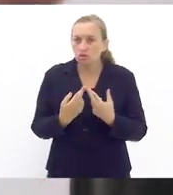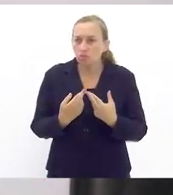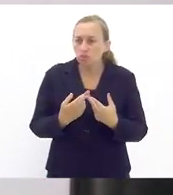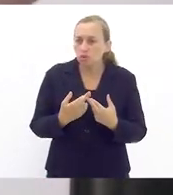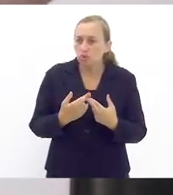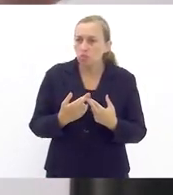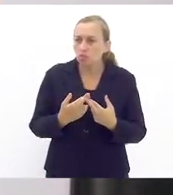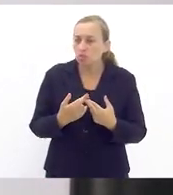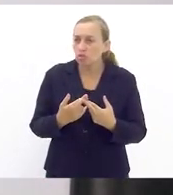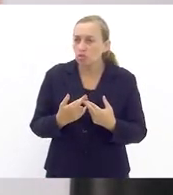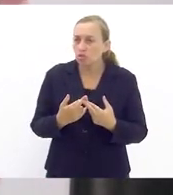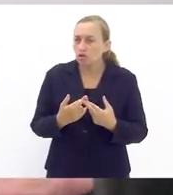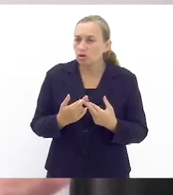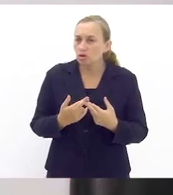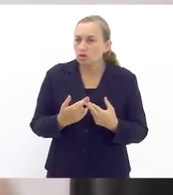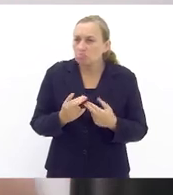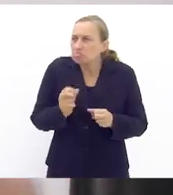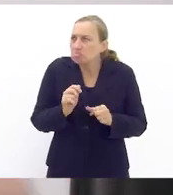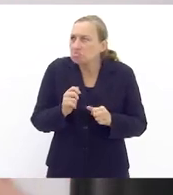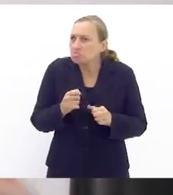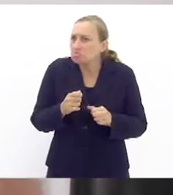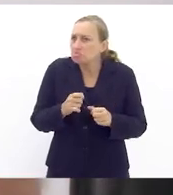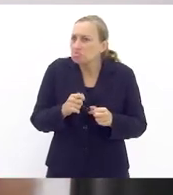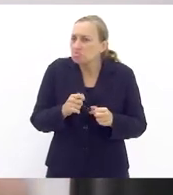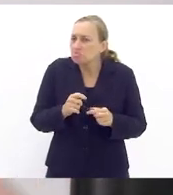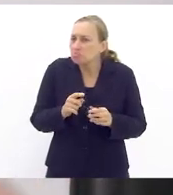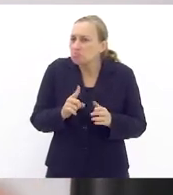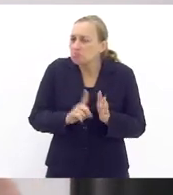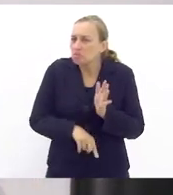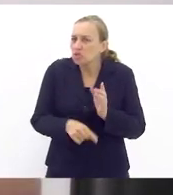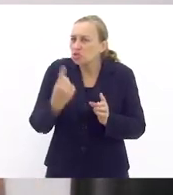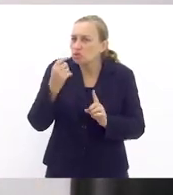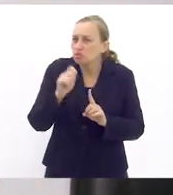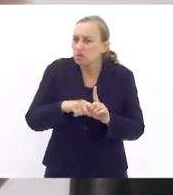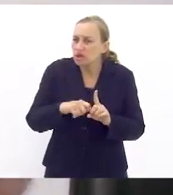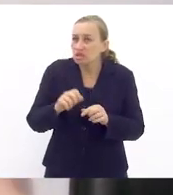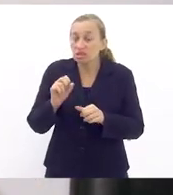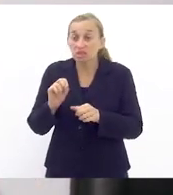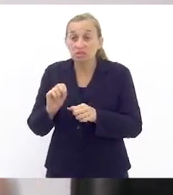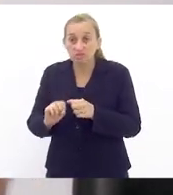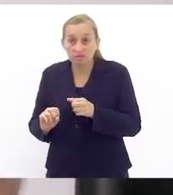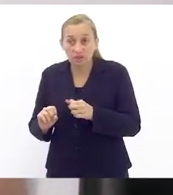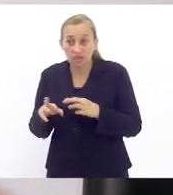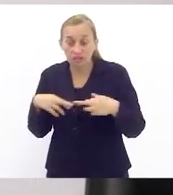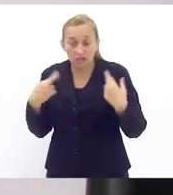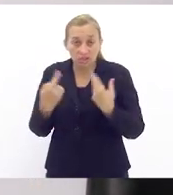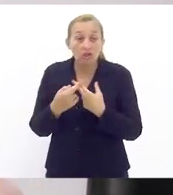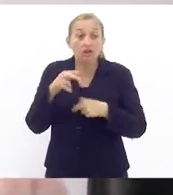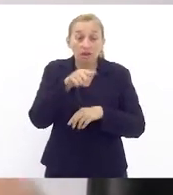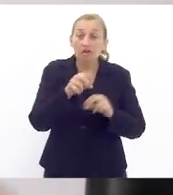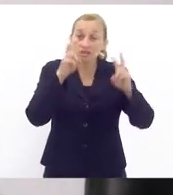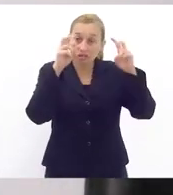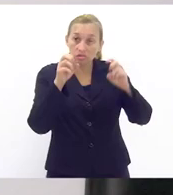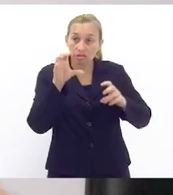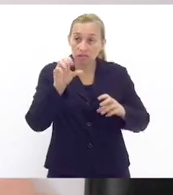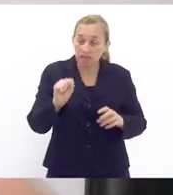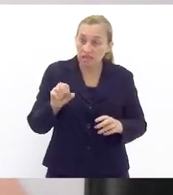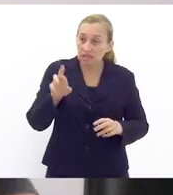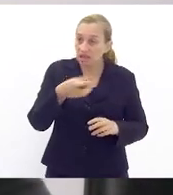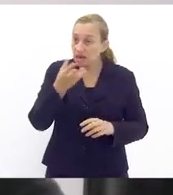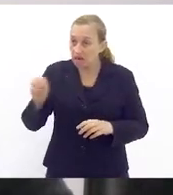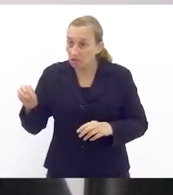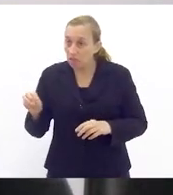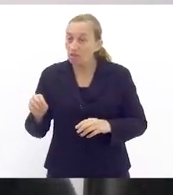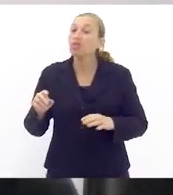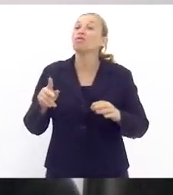prontificou a fazer a Carol com menos de um mês fez uma reunião esse caso especificamente do Casarão foi apontado